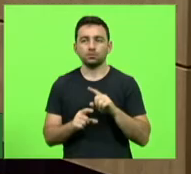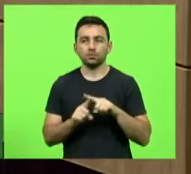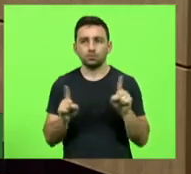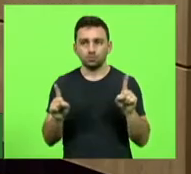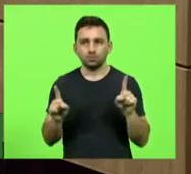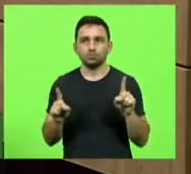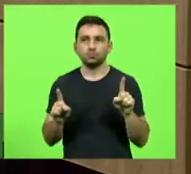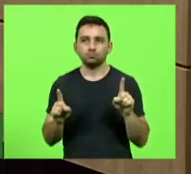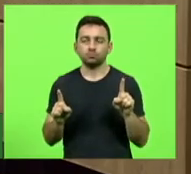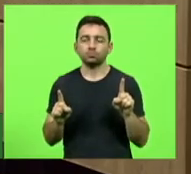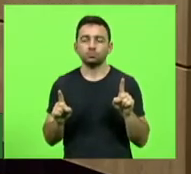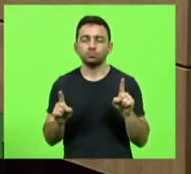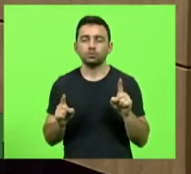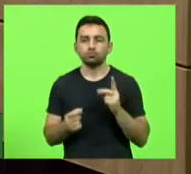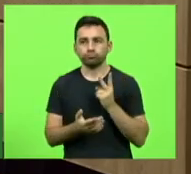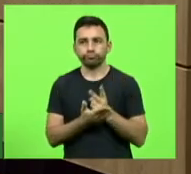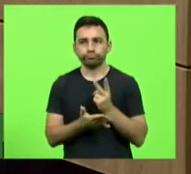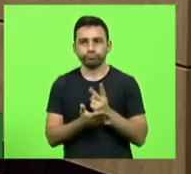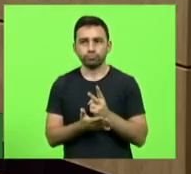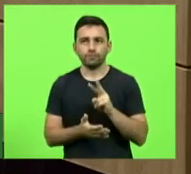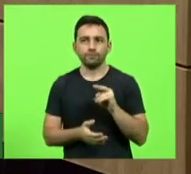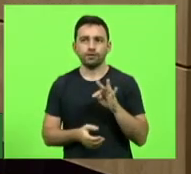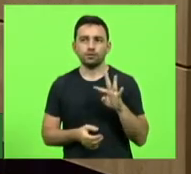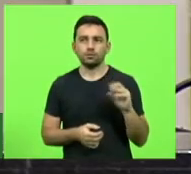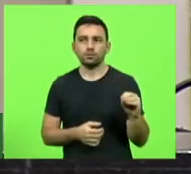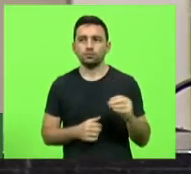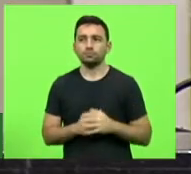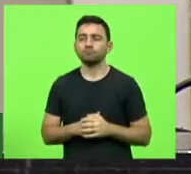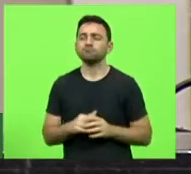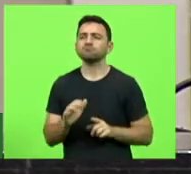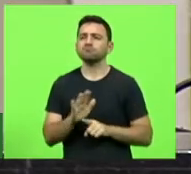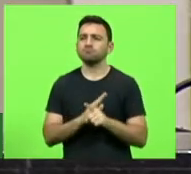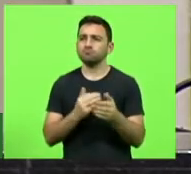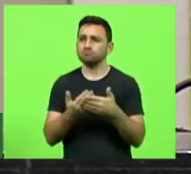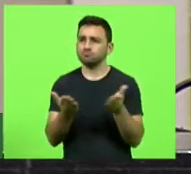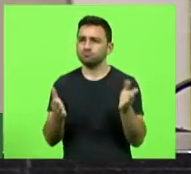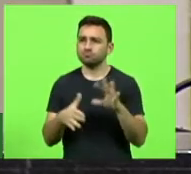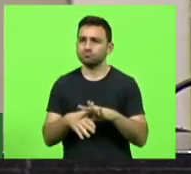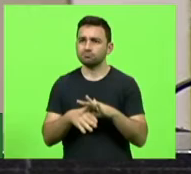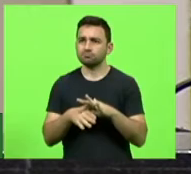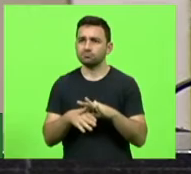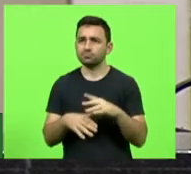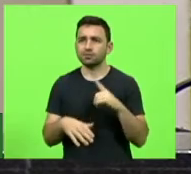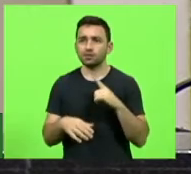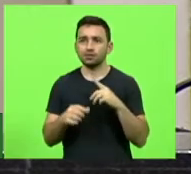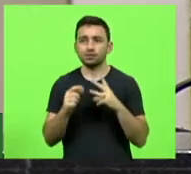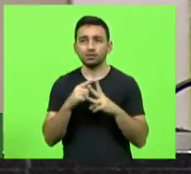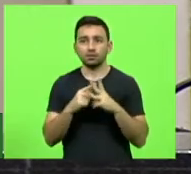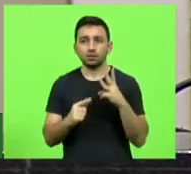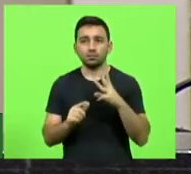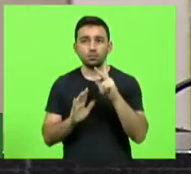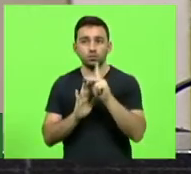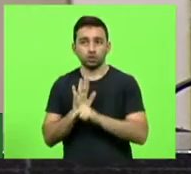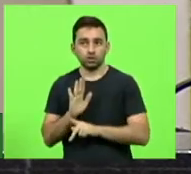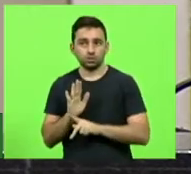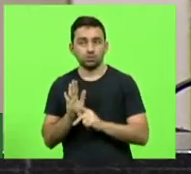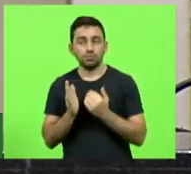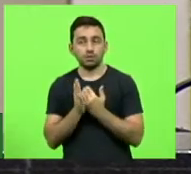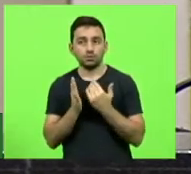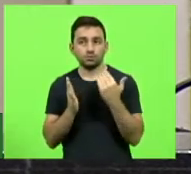o veto. Consulto, senhores líderes, nós temos 3 projetos